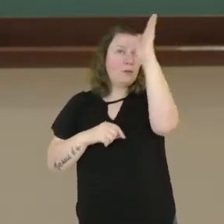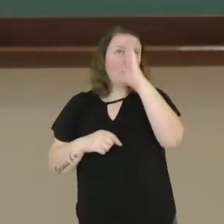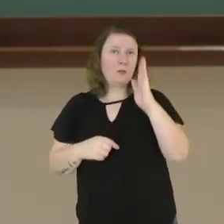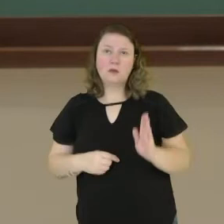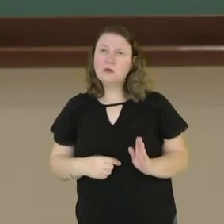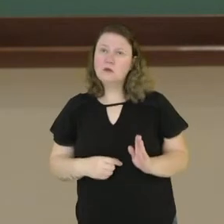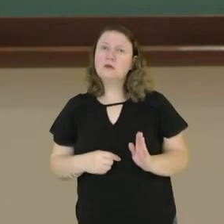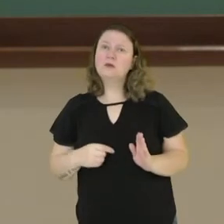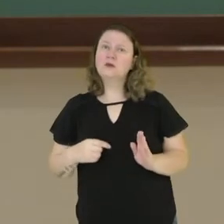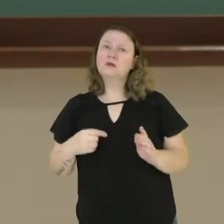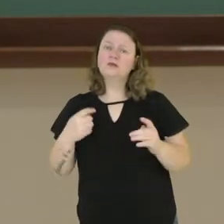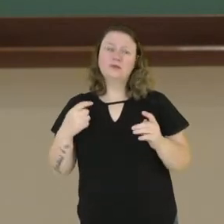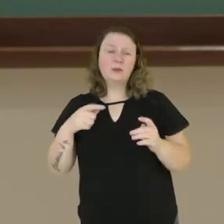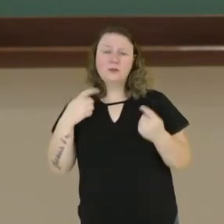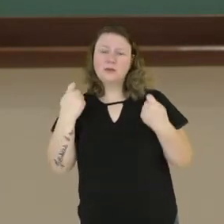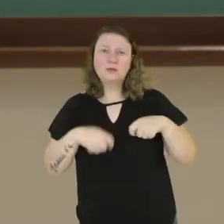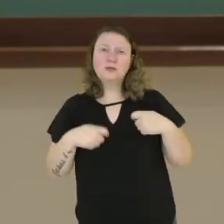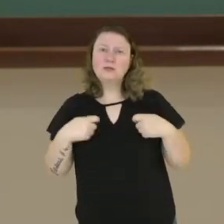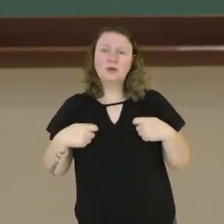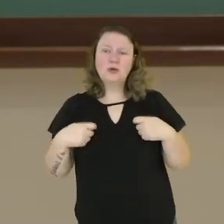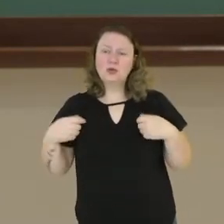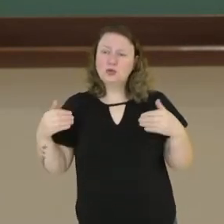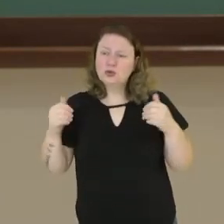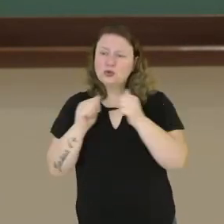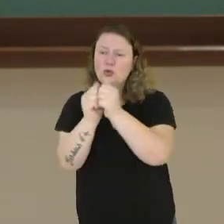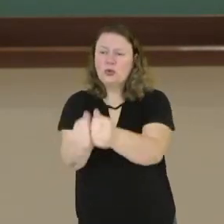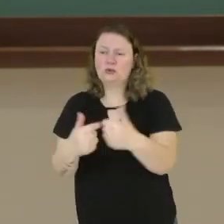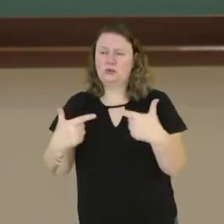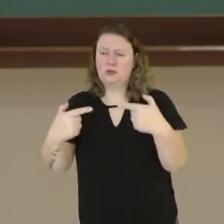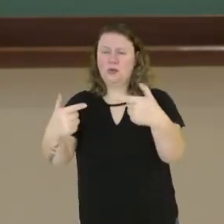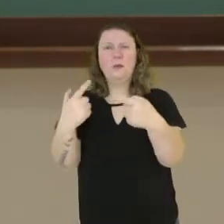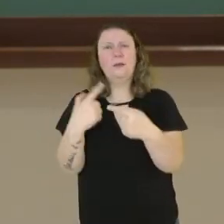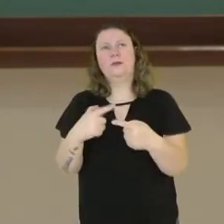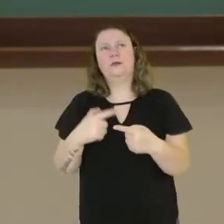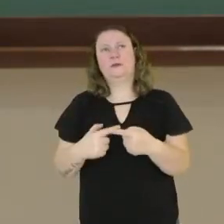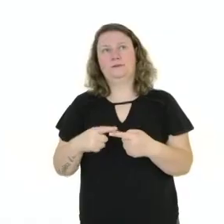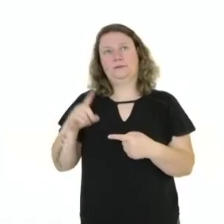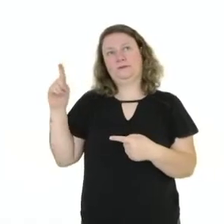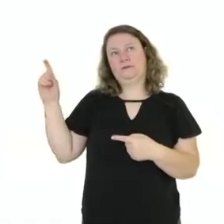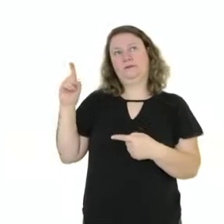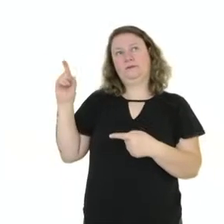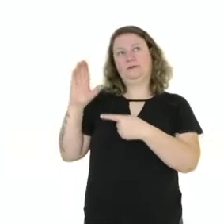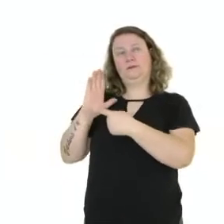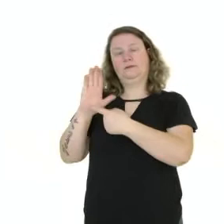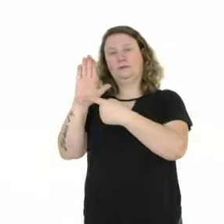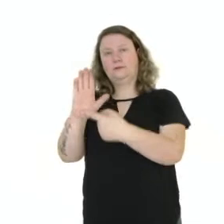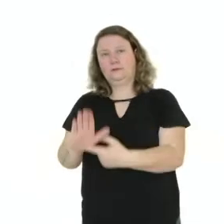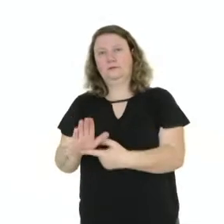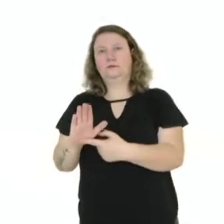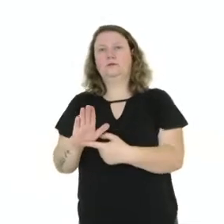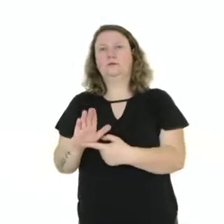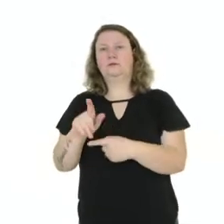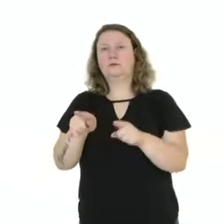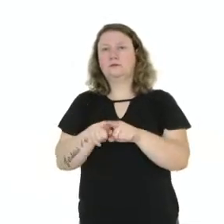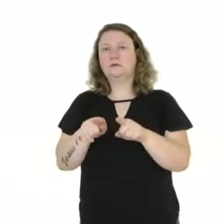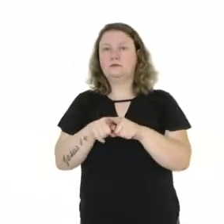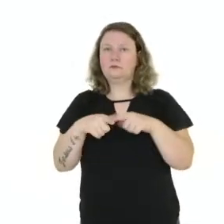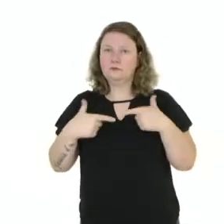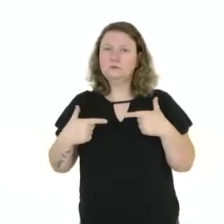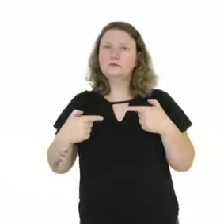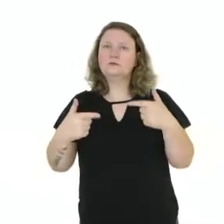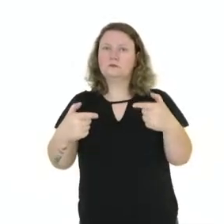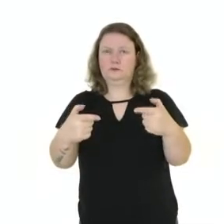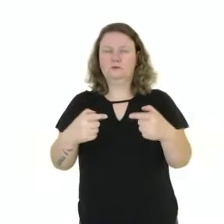guerra, né? Aqui nós temos uma outra imagem que mostra uma representação de cena, né, de uma cena de guerra da Guerra